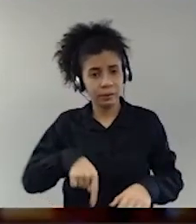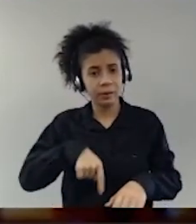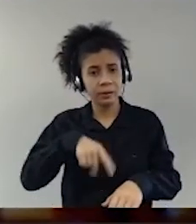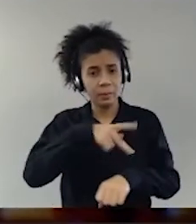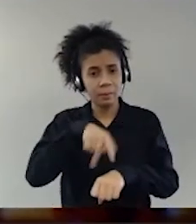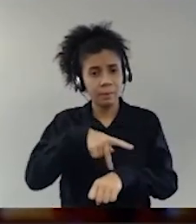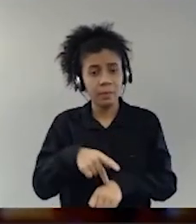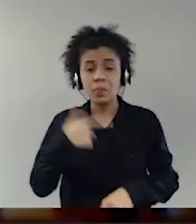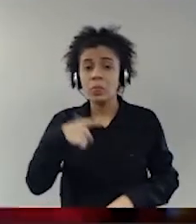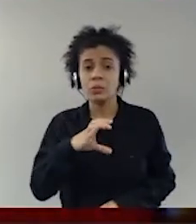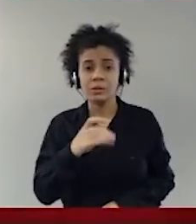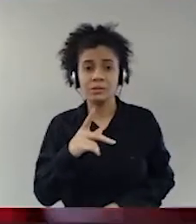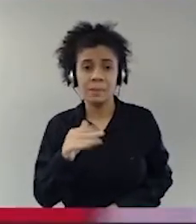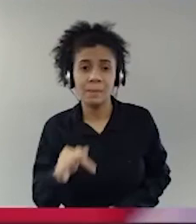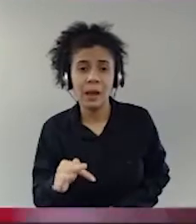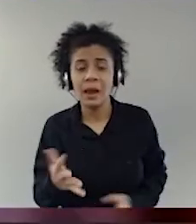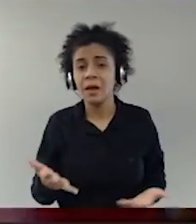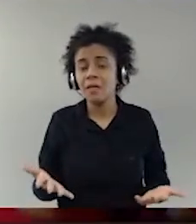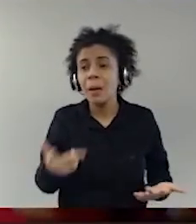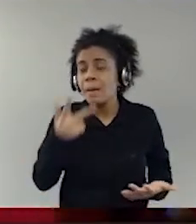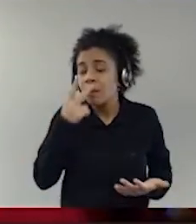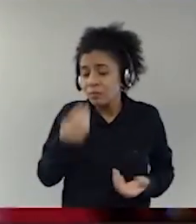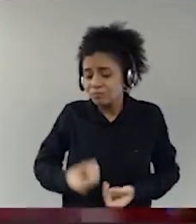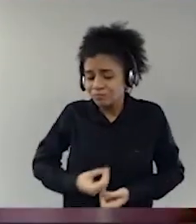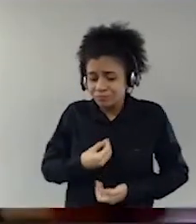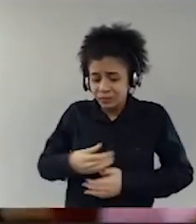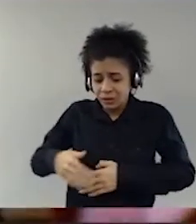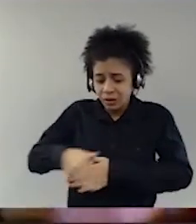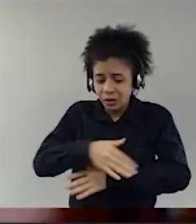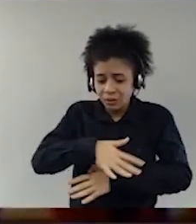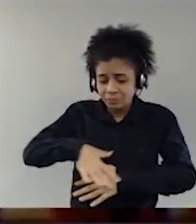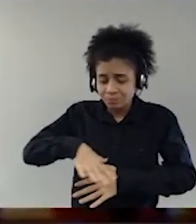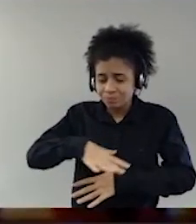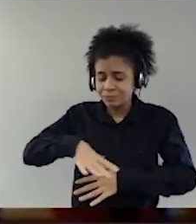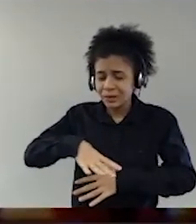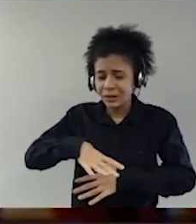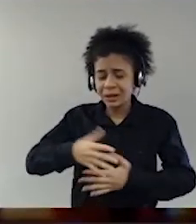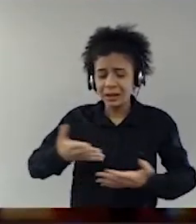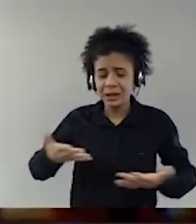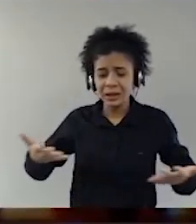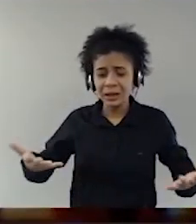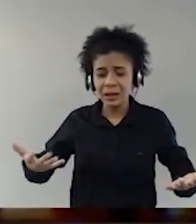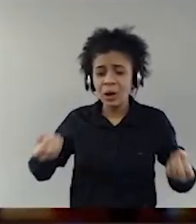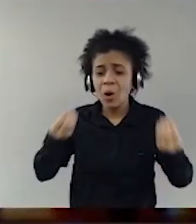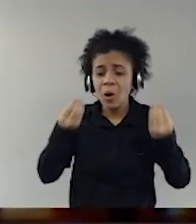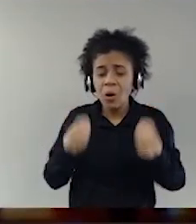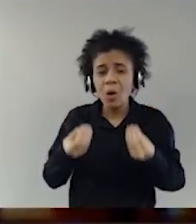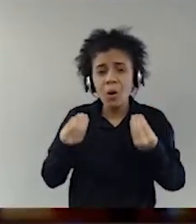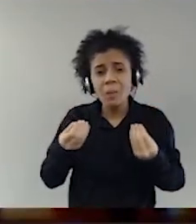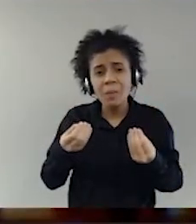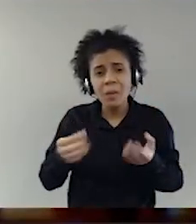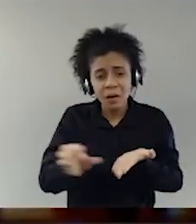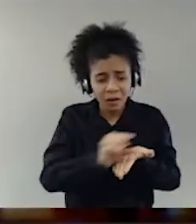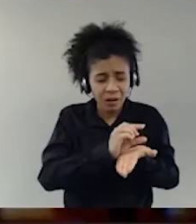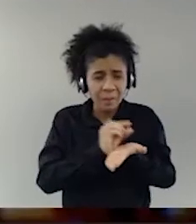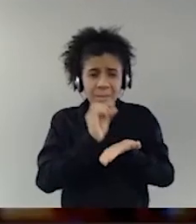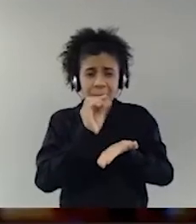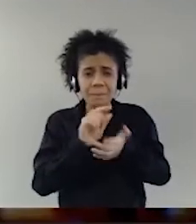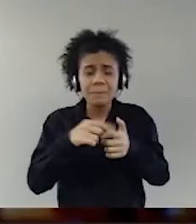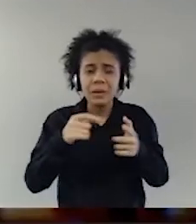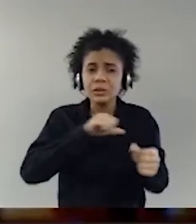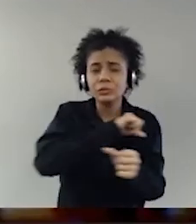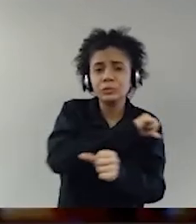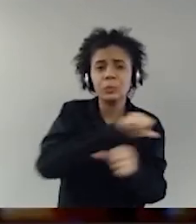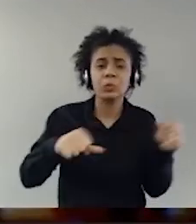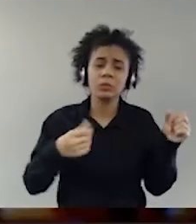Pessoas que não têm CPF, pessoas que estão à margem deste recurso, que é um recurso tão pequeno, mas que faz tanta diferença